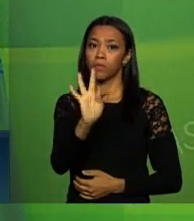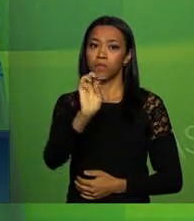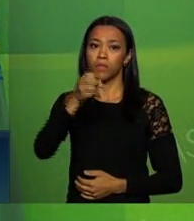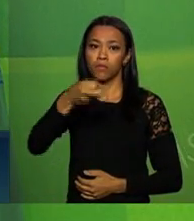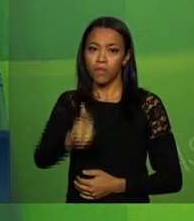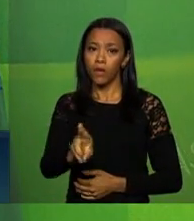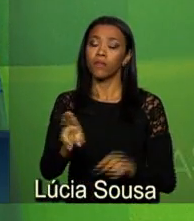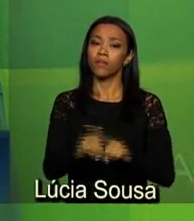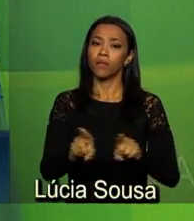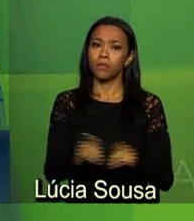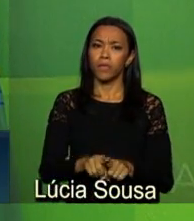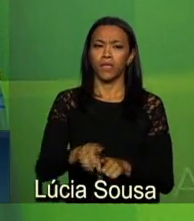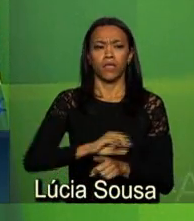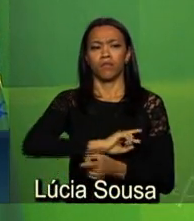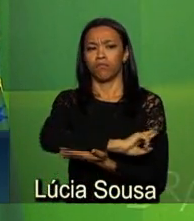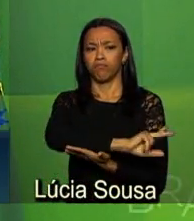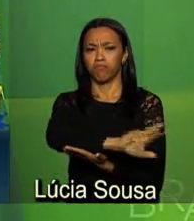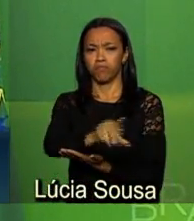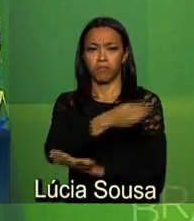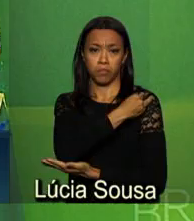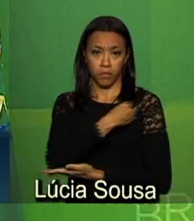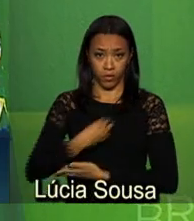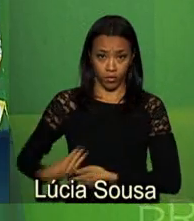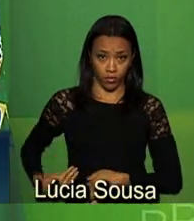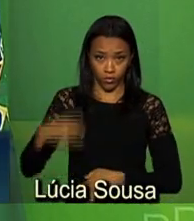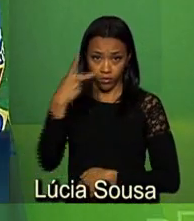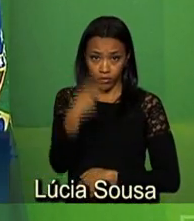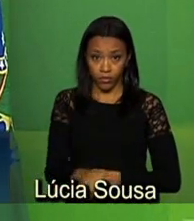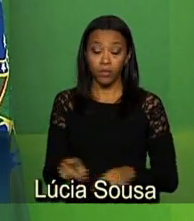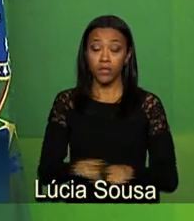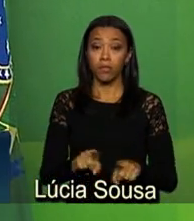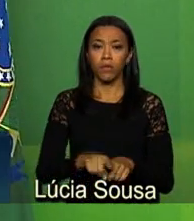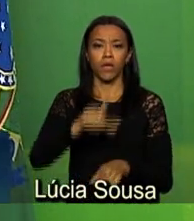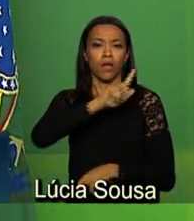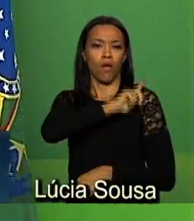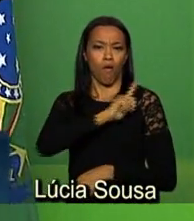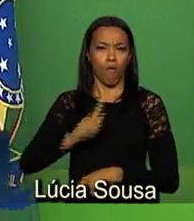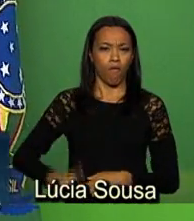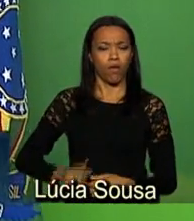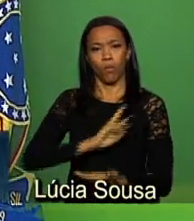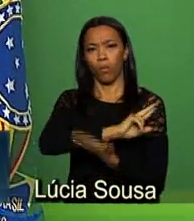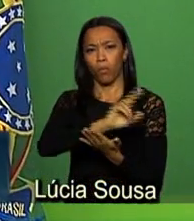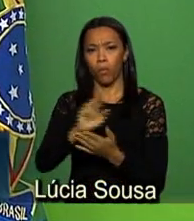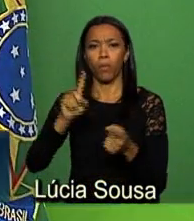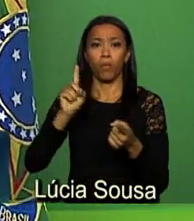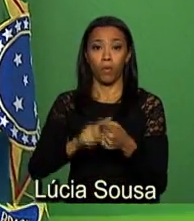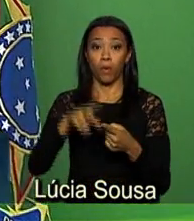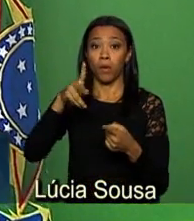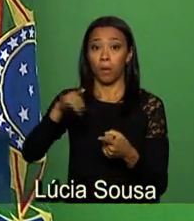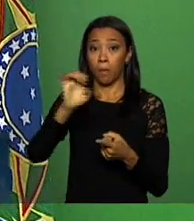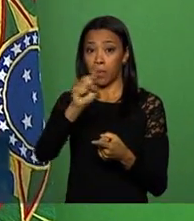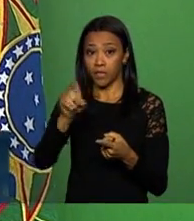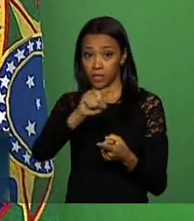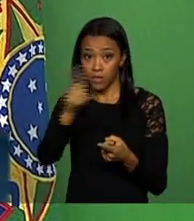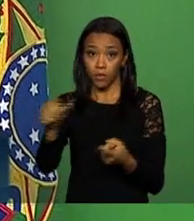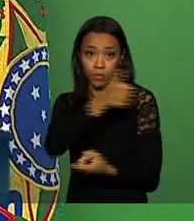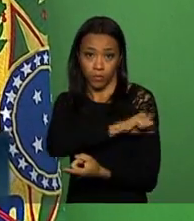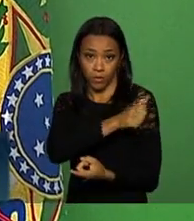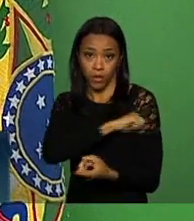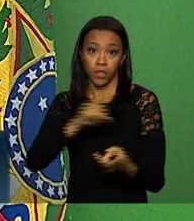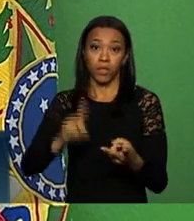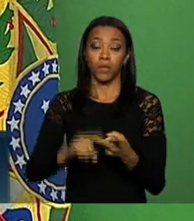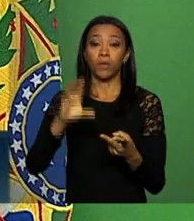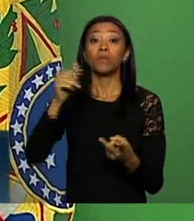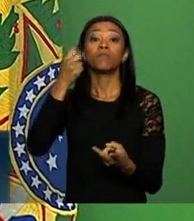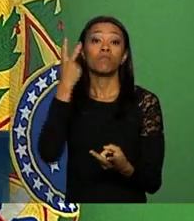ministros de estado aqui presentes os governadores Luiz Fernando Pezão do Rio de Janeiro Camilo Santana